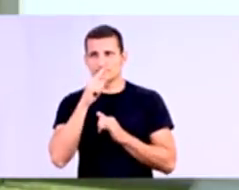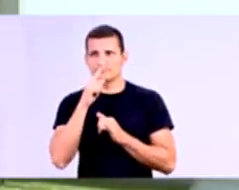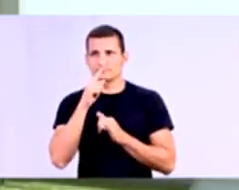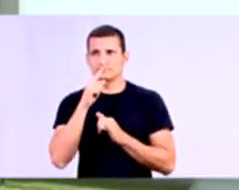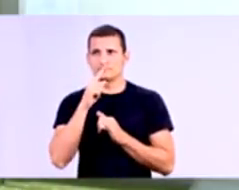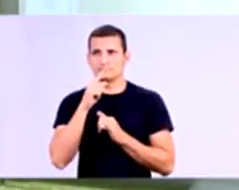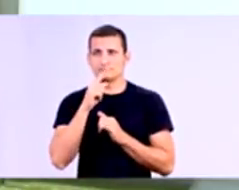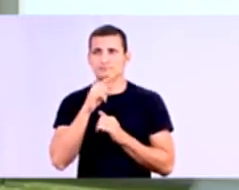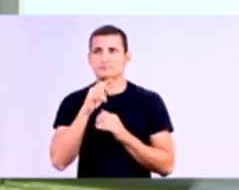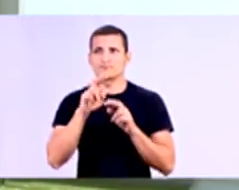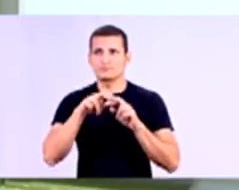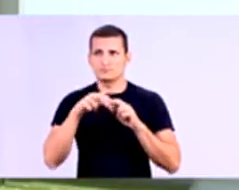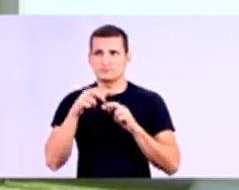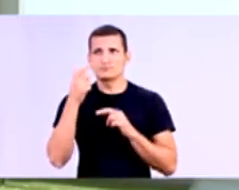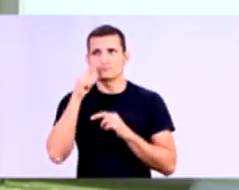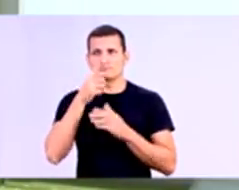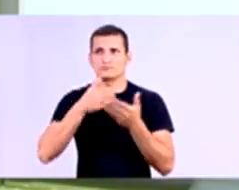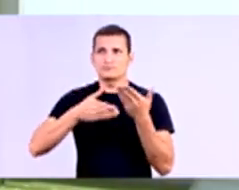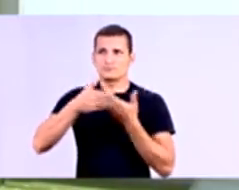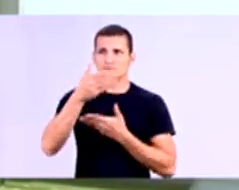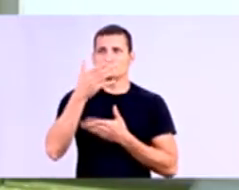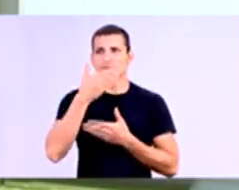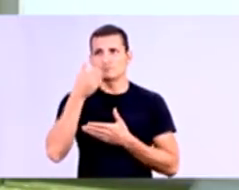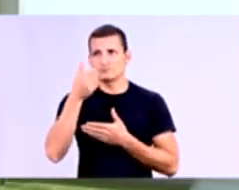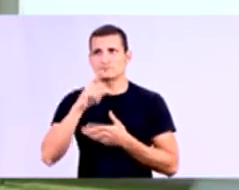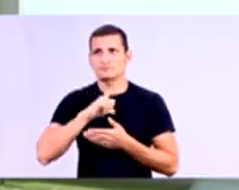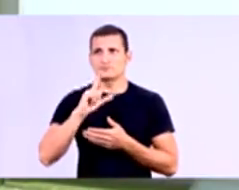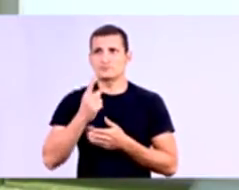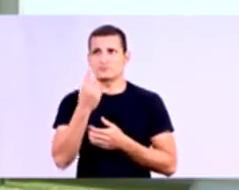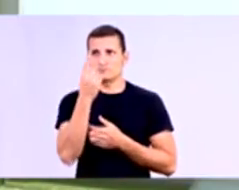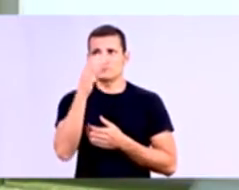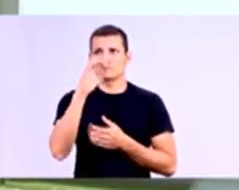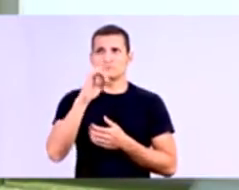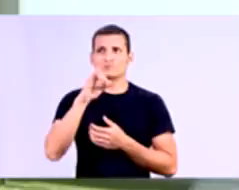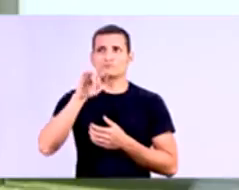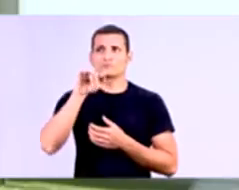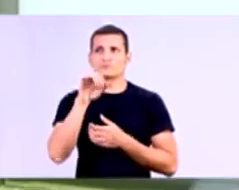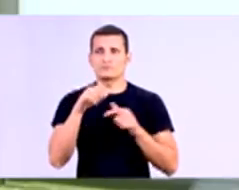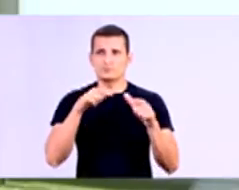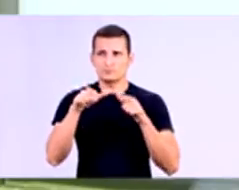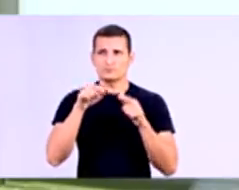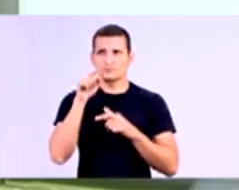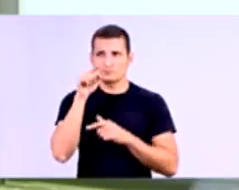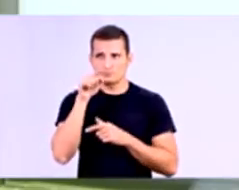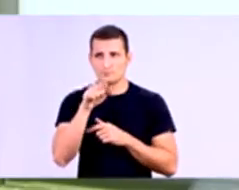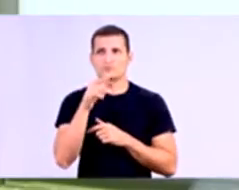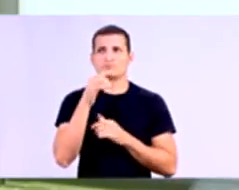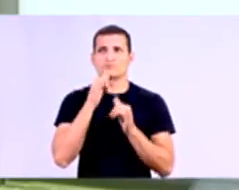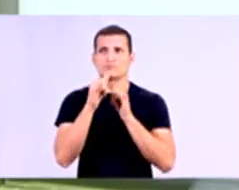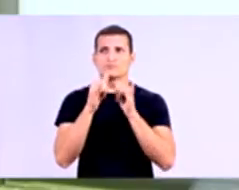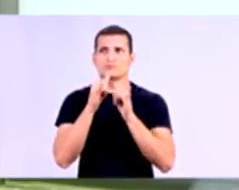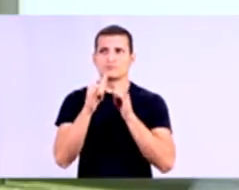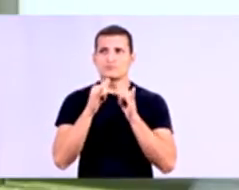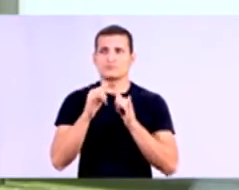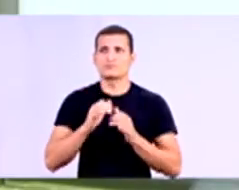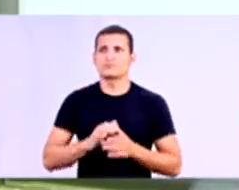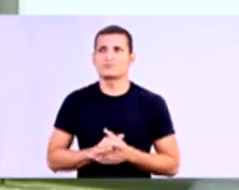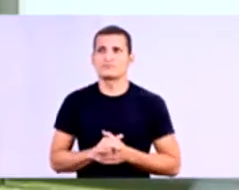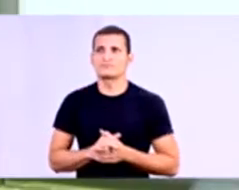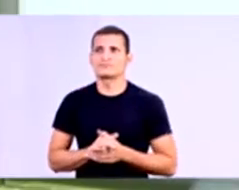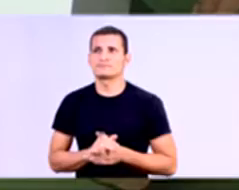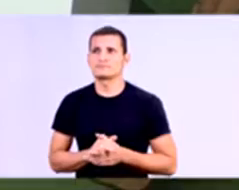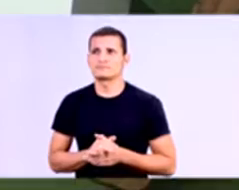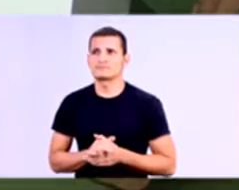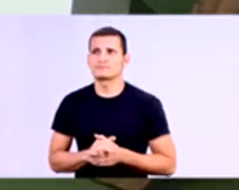nula. Por isso que eu consigo relacionar melhor. E eu tenho apenas um código para trabalhar com essa informação. Certo, professor Rafael? Tem